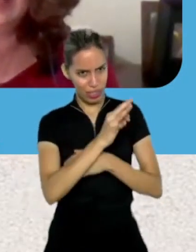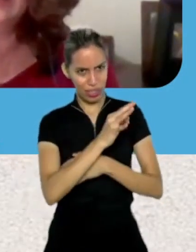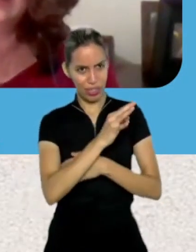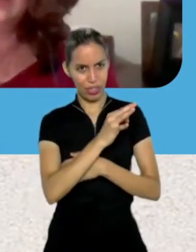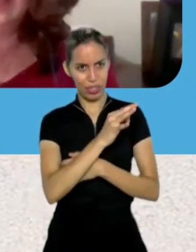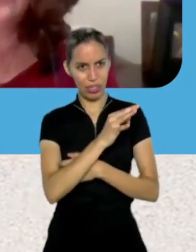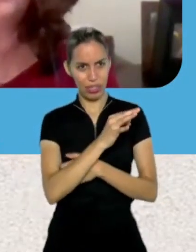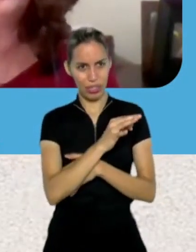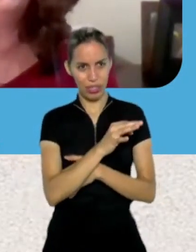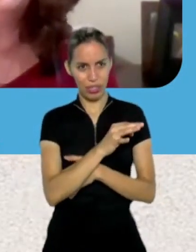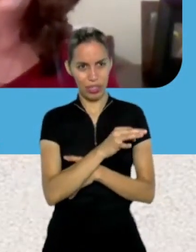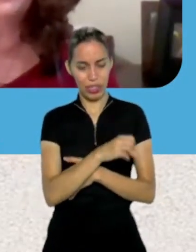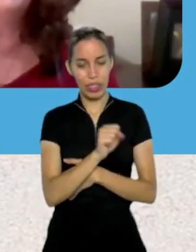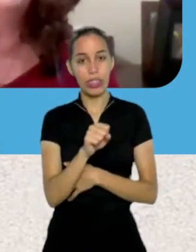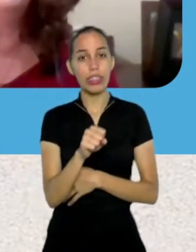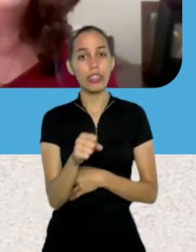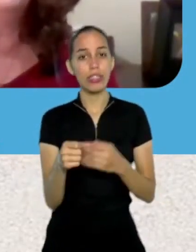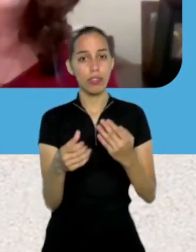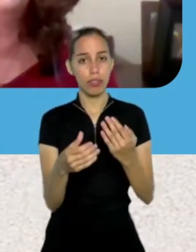das temáticas? Na abertura